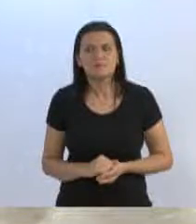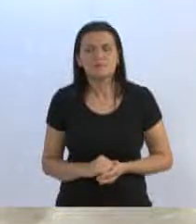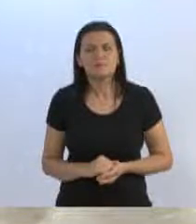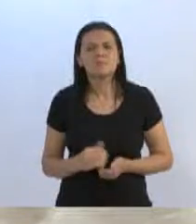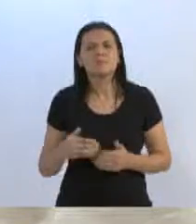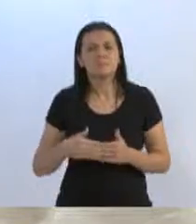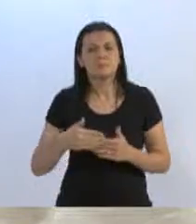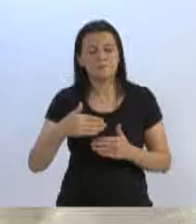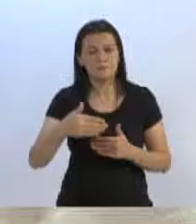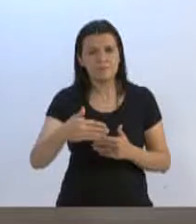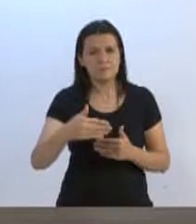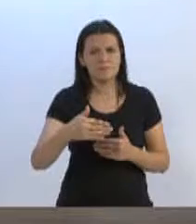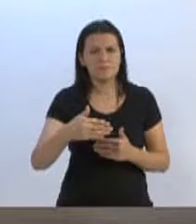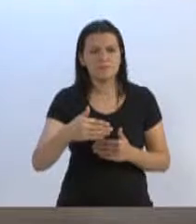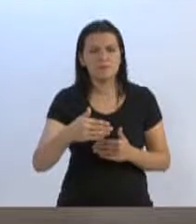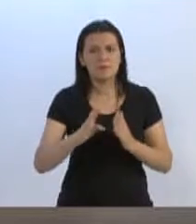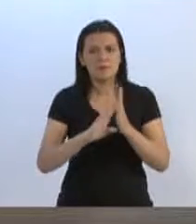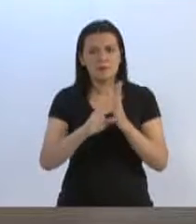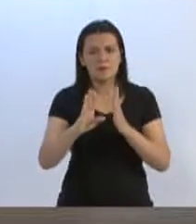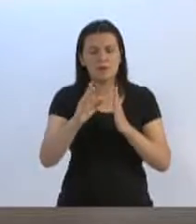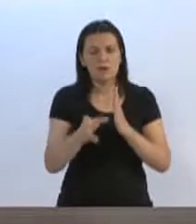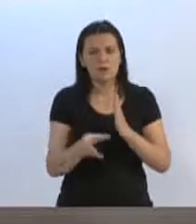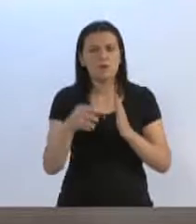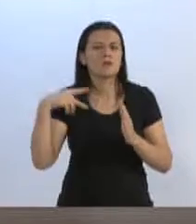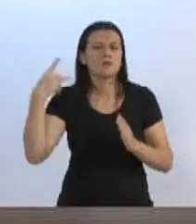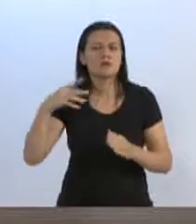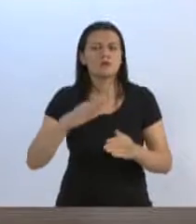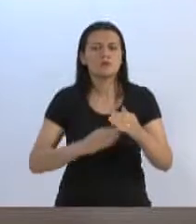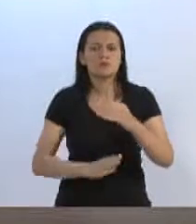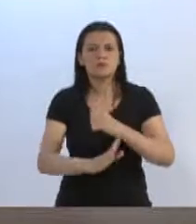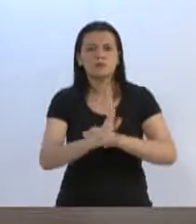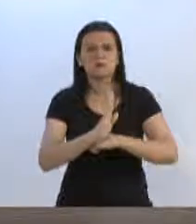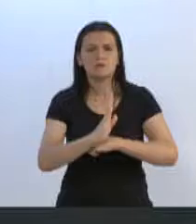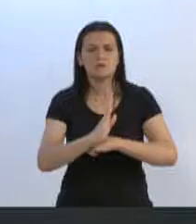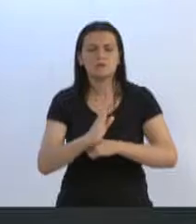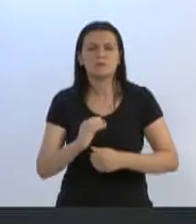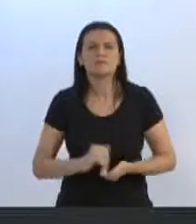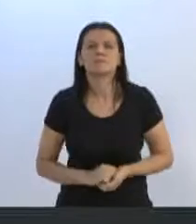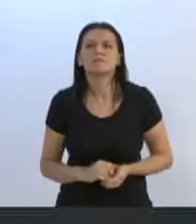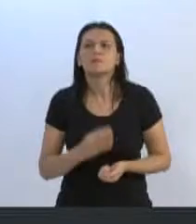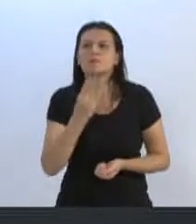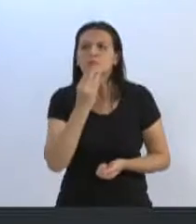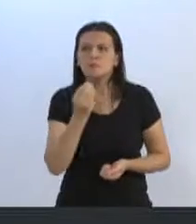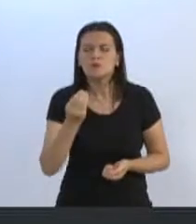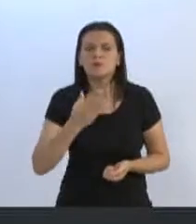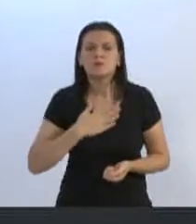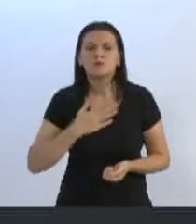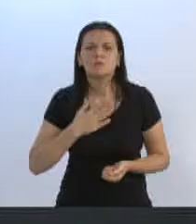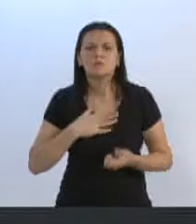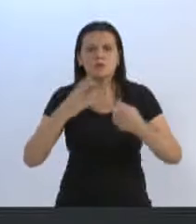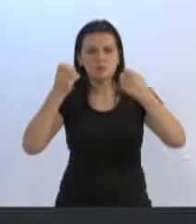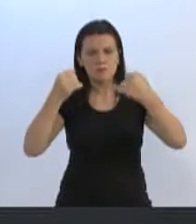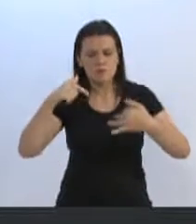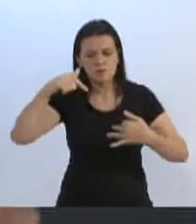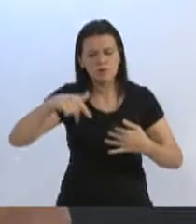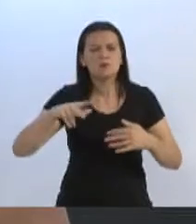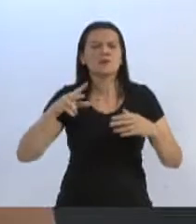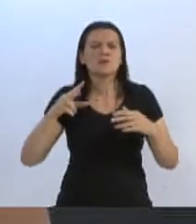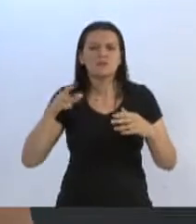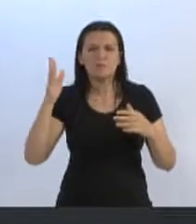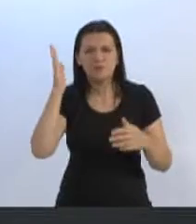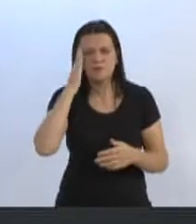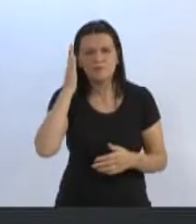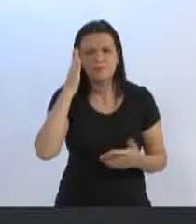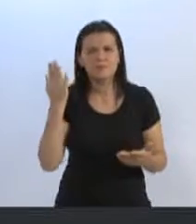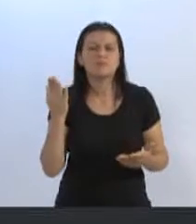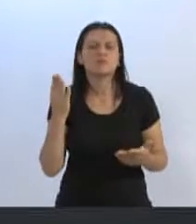Também vamos ouvir com autorização do orador, o vereador Zeca Bombeiro. Bruno Cunha, meu discurso de hoje também será esse, porque eu,